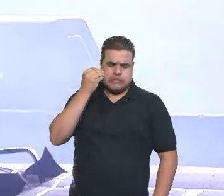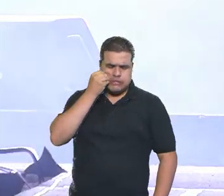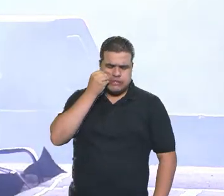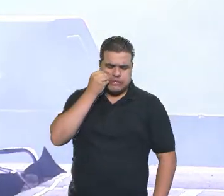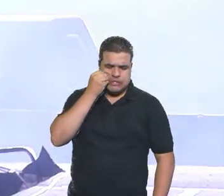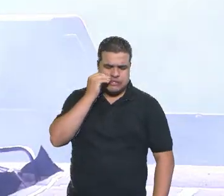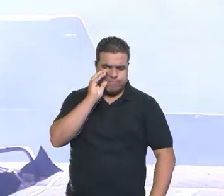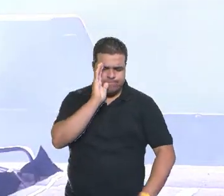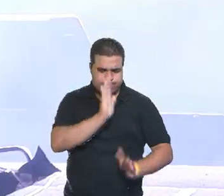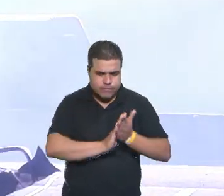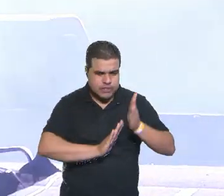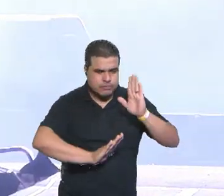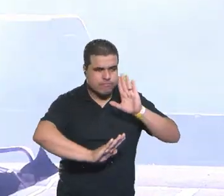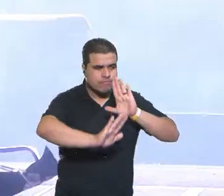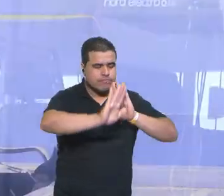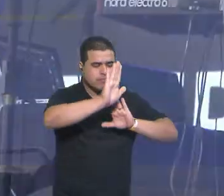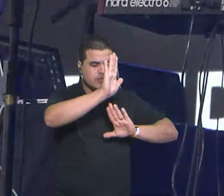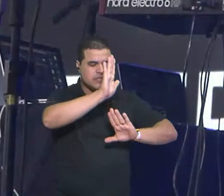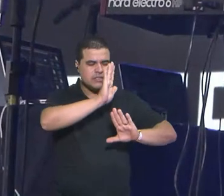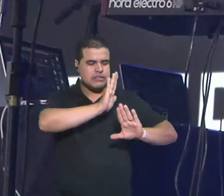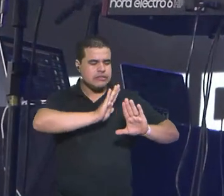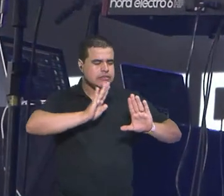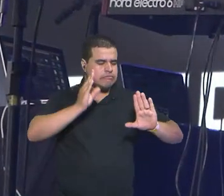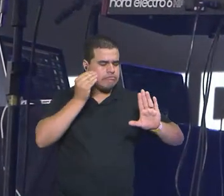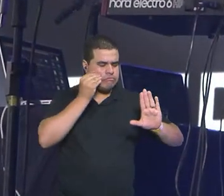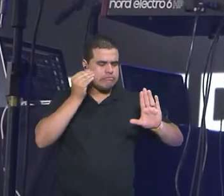da minha adoração